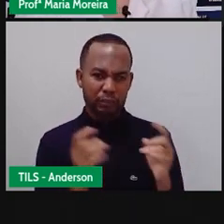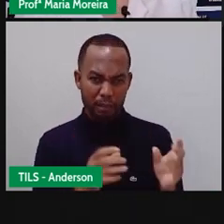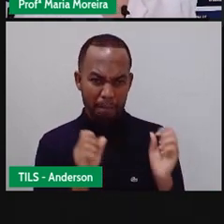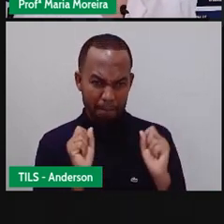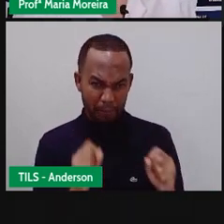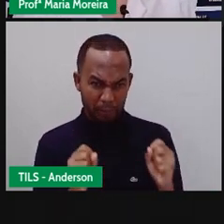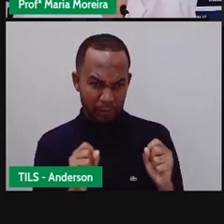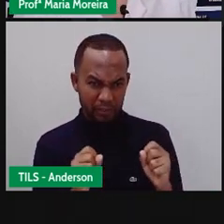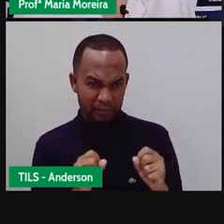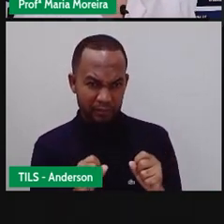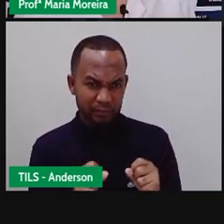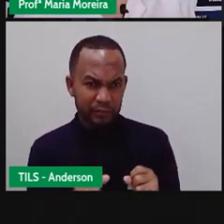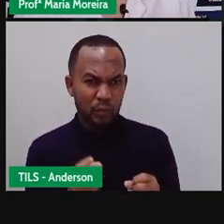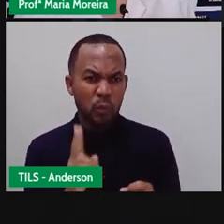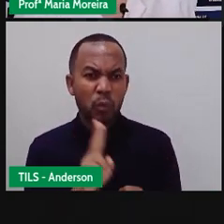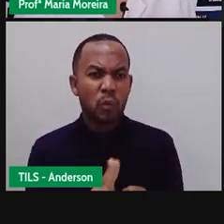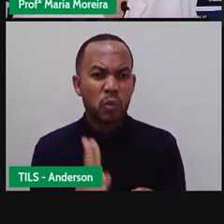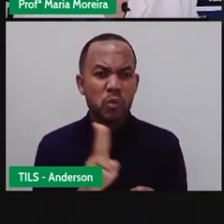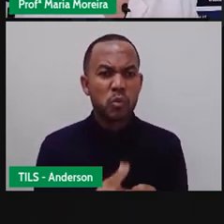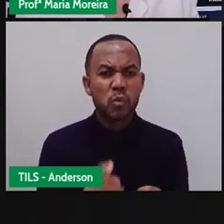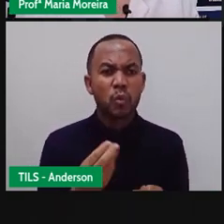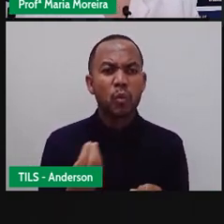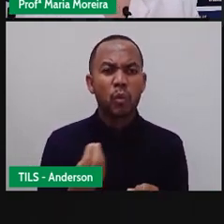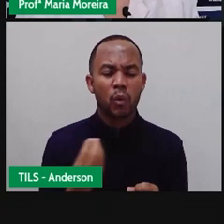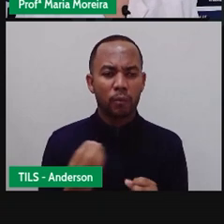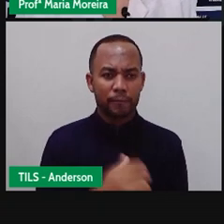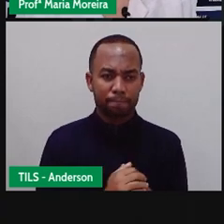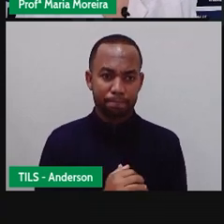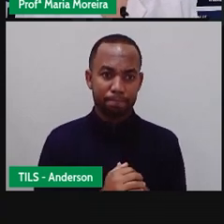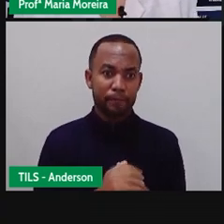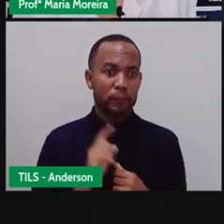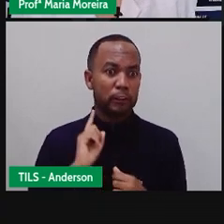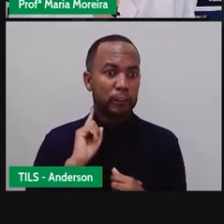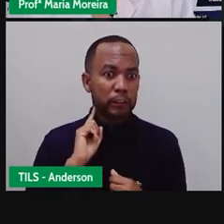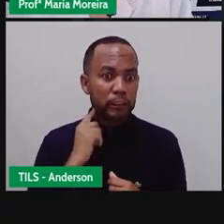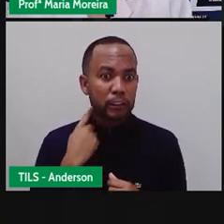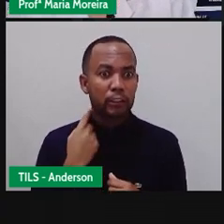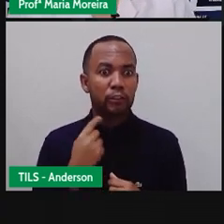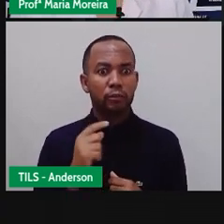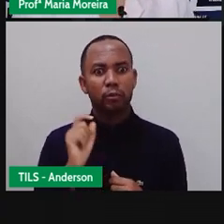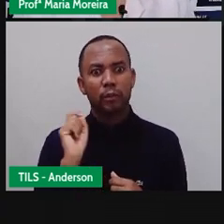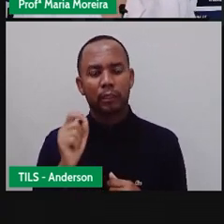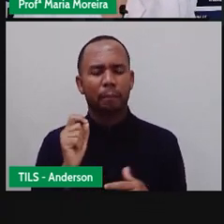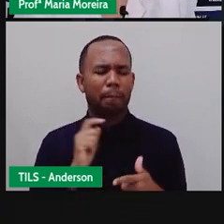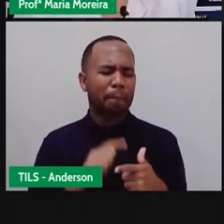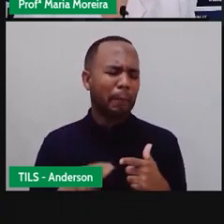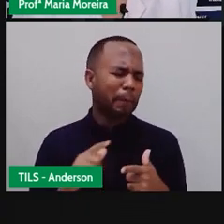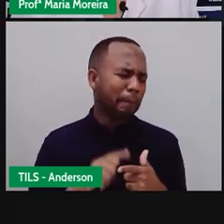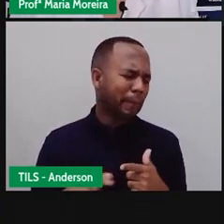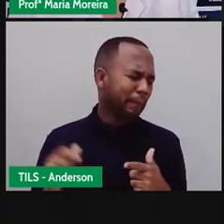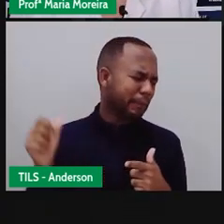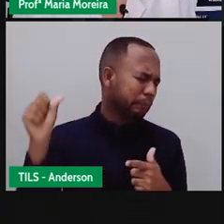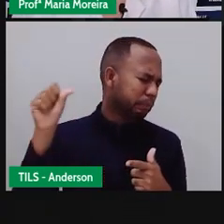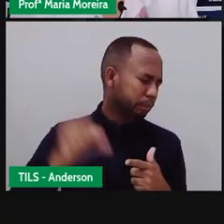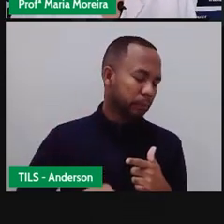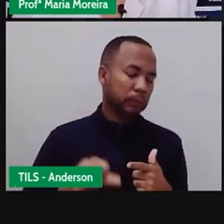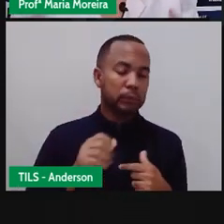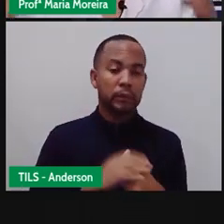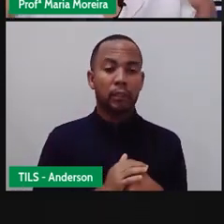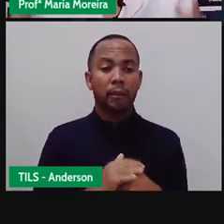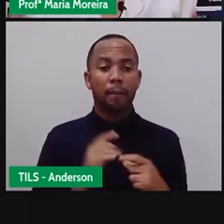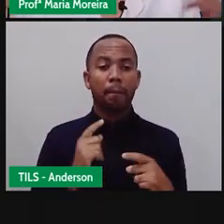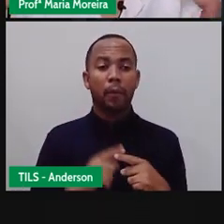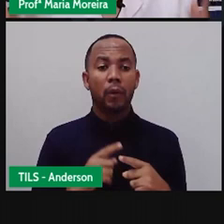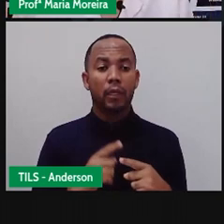uso de equipamentos eletrônicos no mundo moderno este tipo de lixo Tem se tornado um grande problema ambiental porque